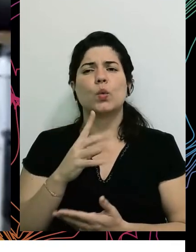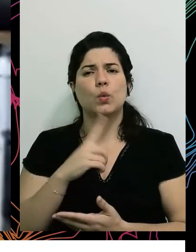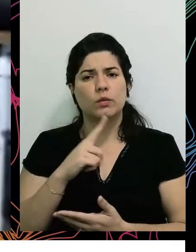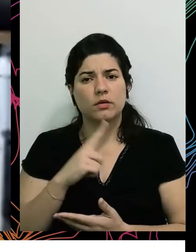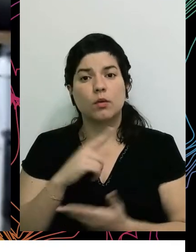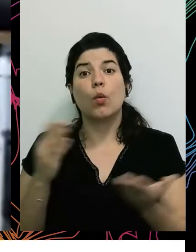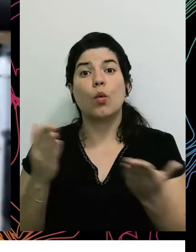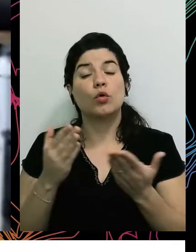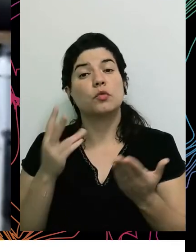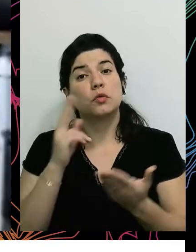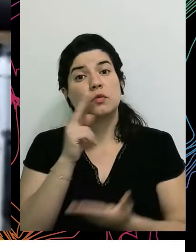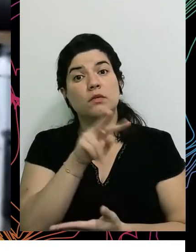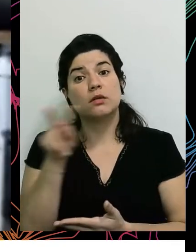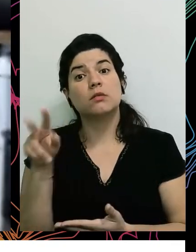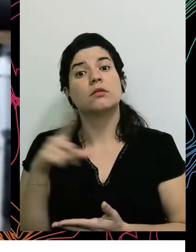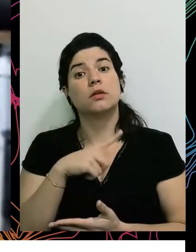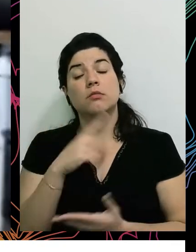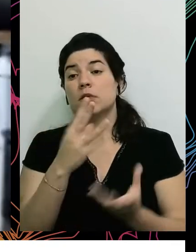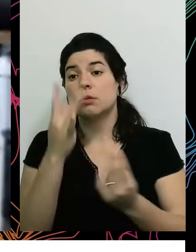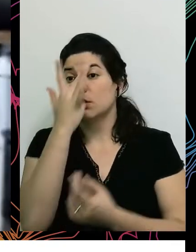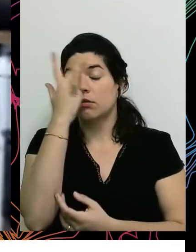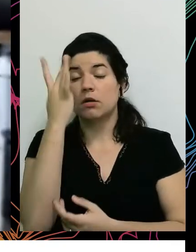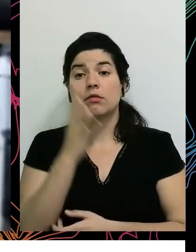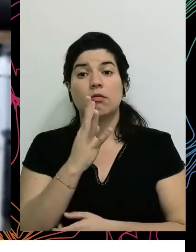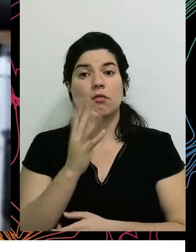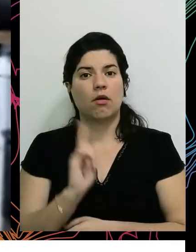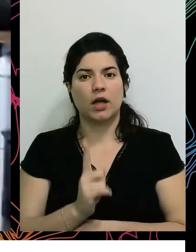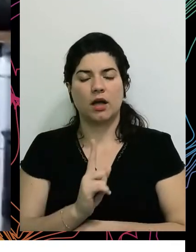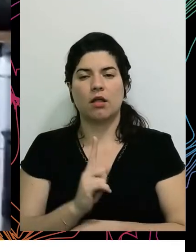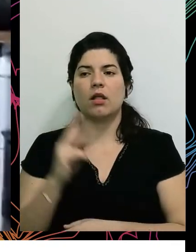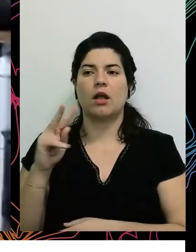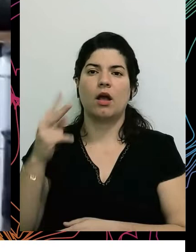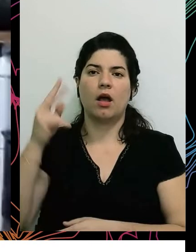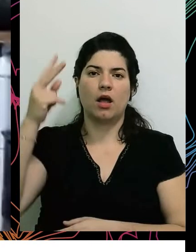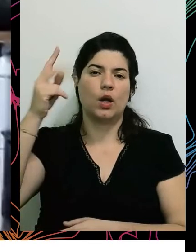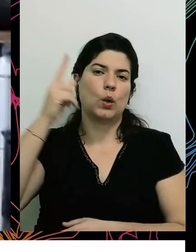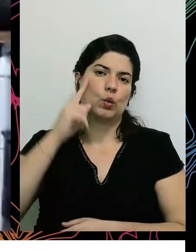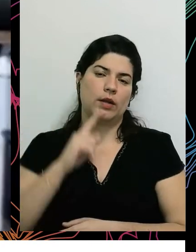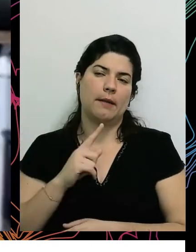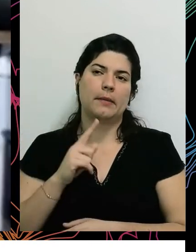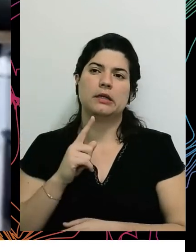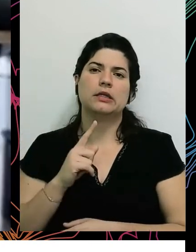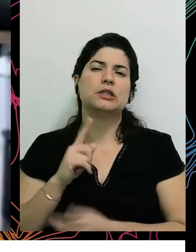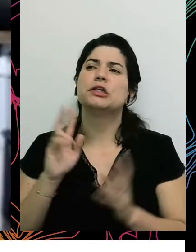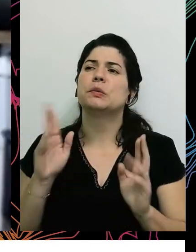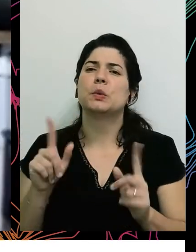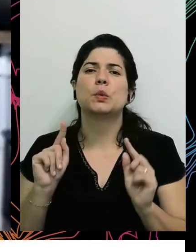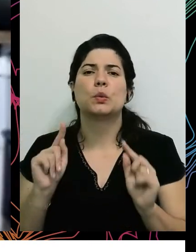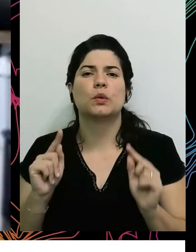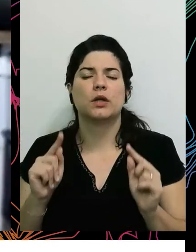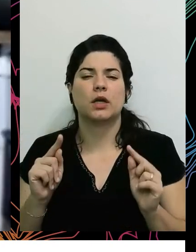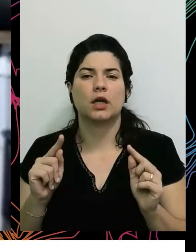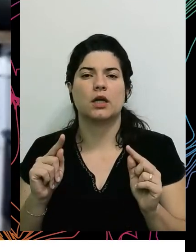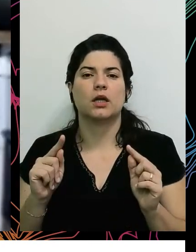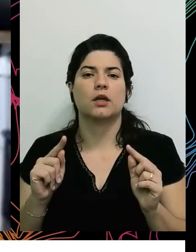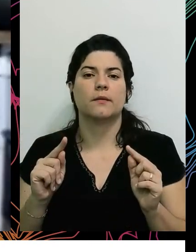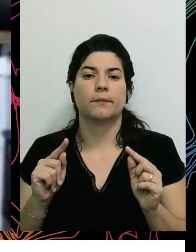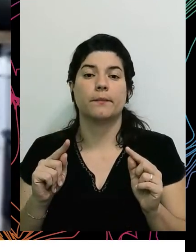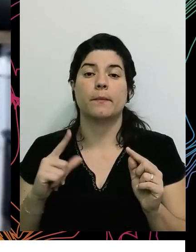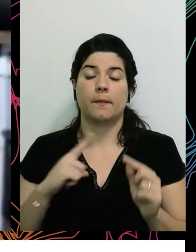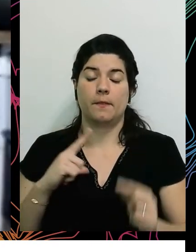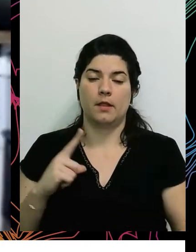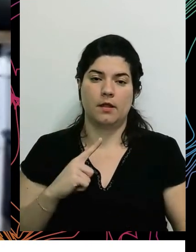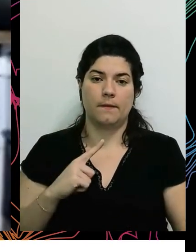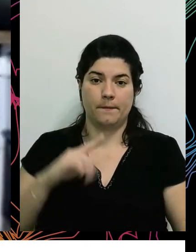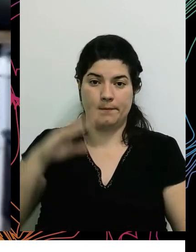que muita gente ainda não conhece a carreira, não sabe a diferença entre a Marinha Mercante e